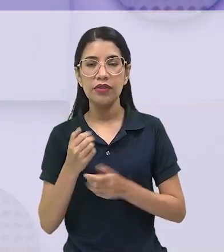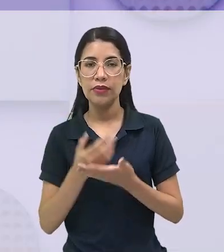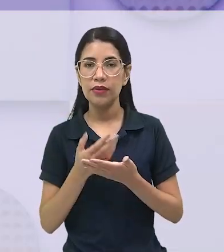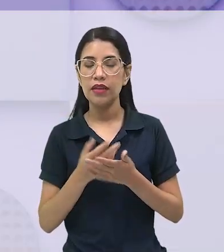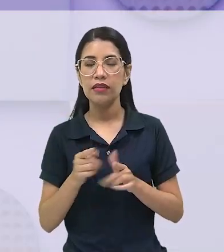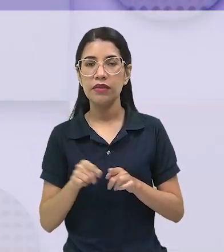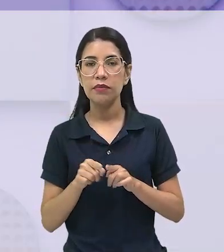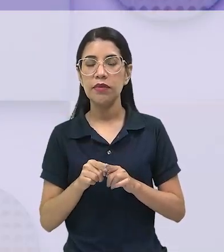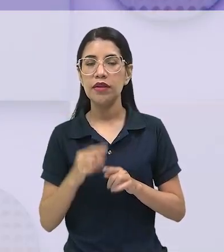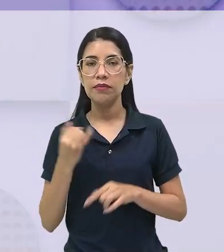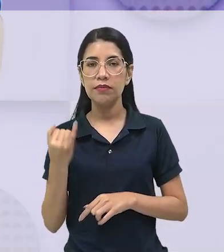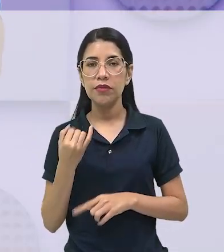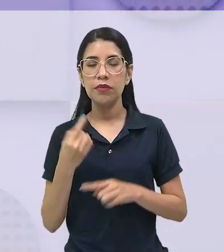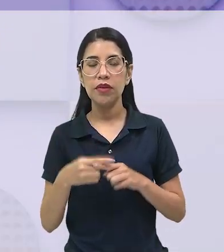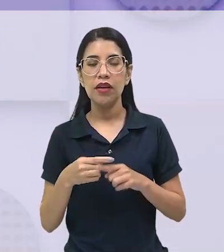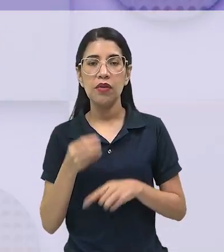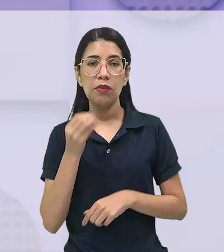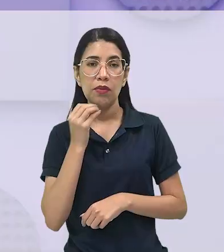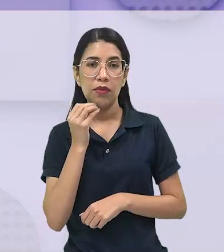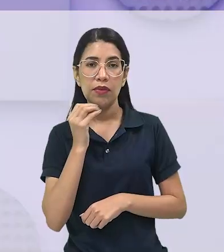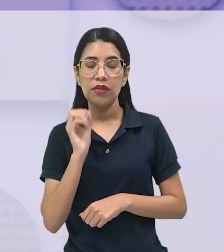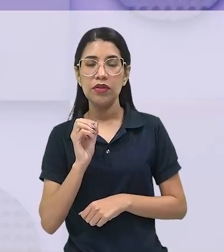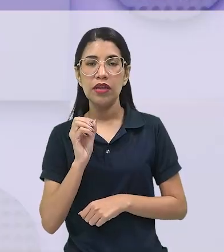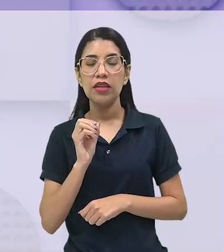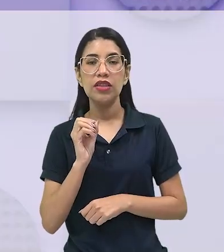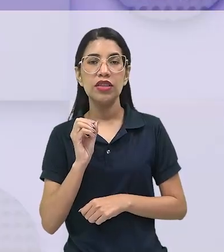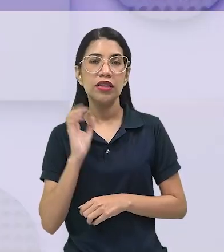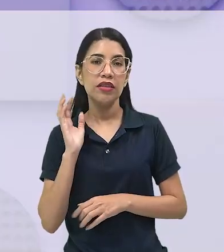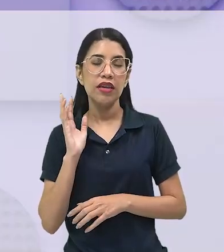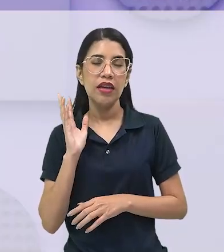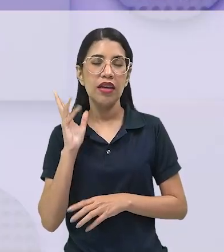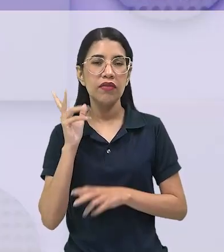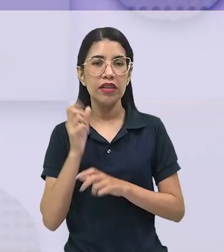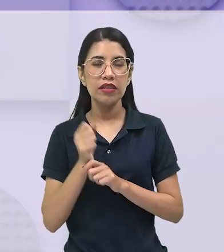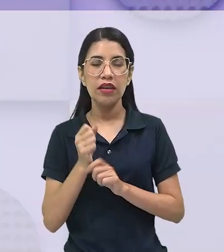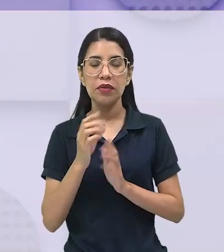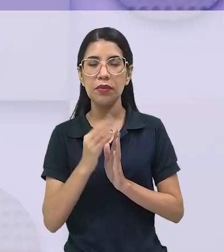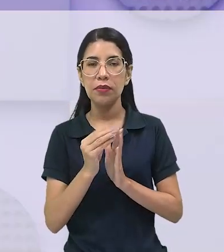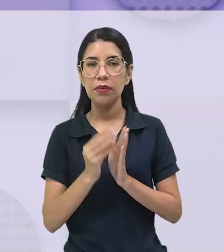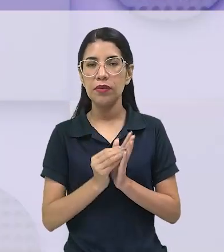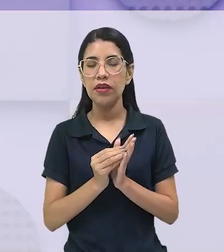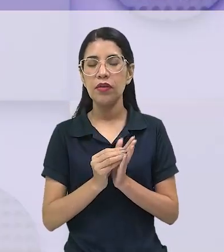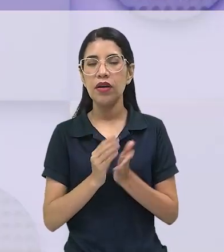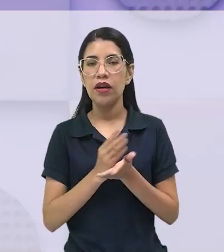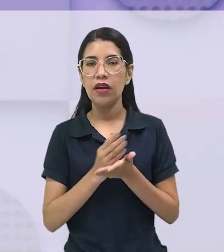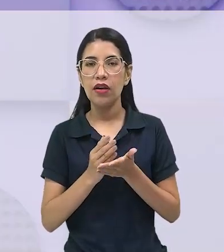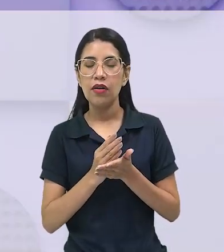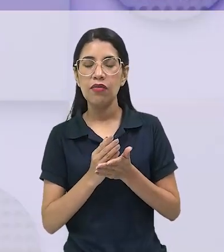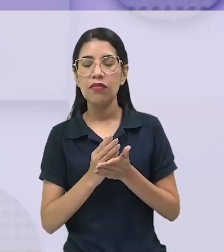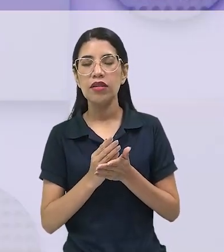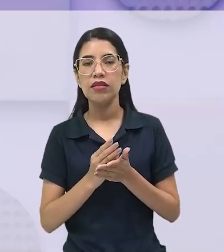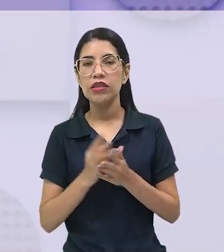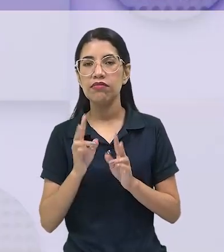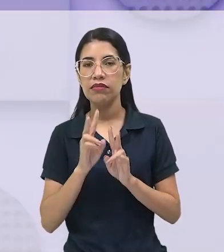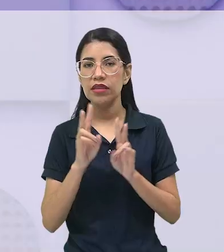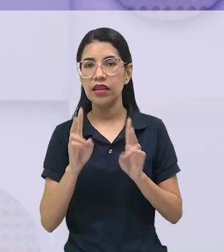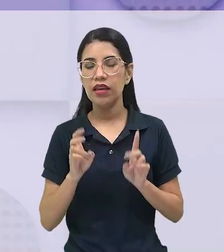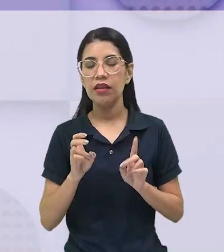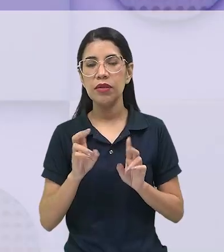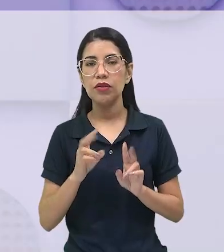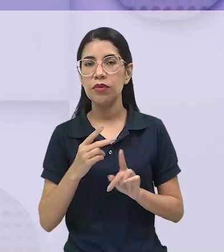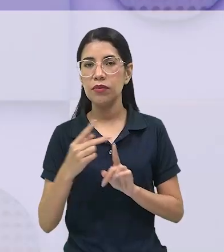a oportunidade de você fazer o seu reolhar, rever certas nuances,